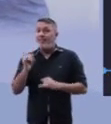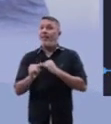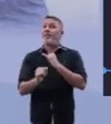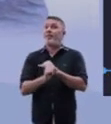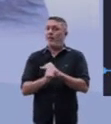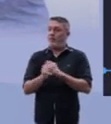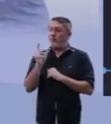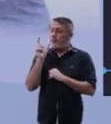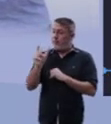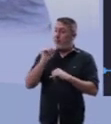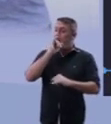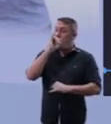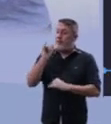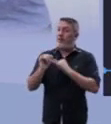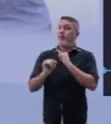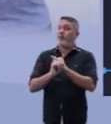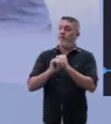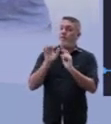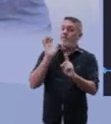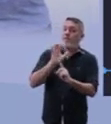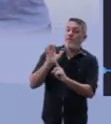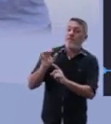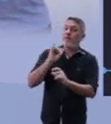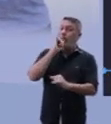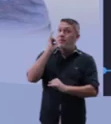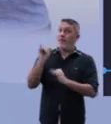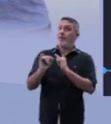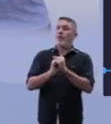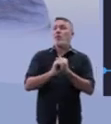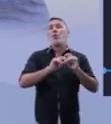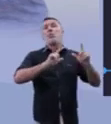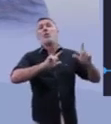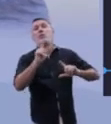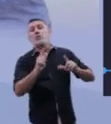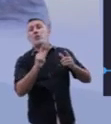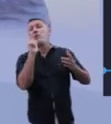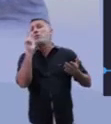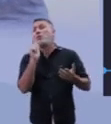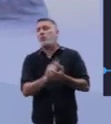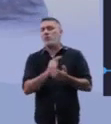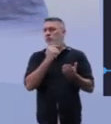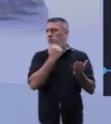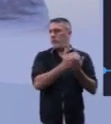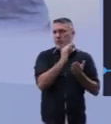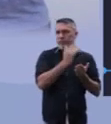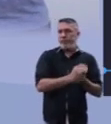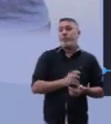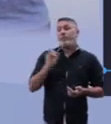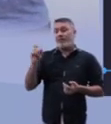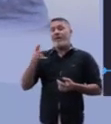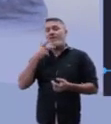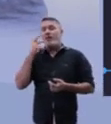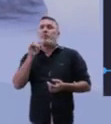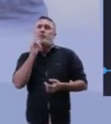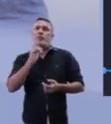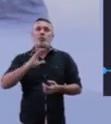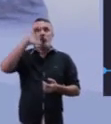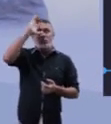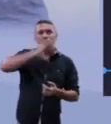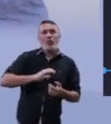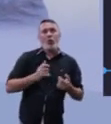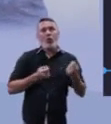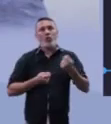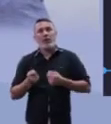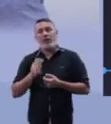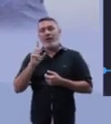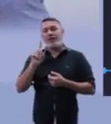na internet. O local dessa manipulação é único, na internet. Se ele falasse manipulação do